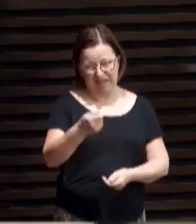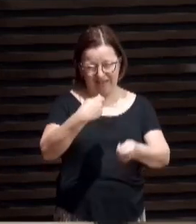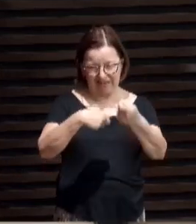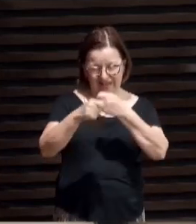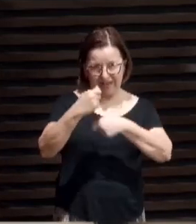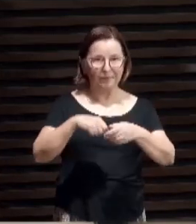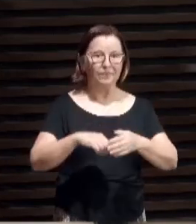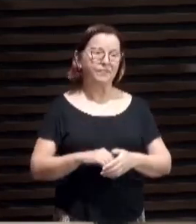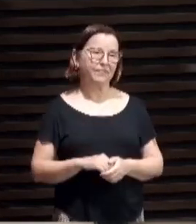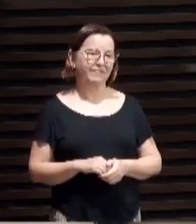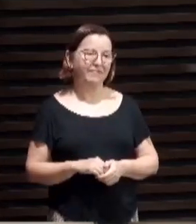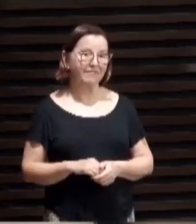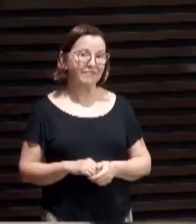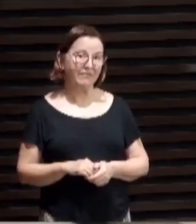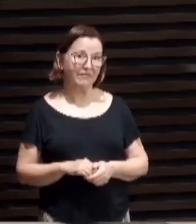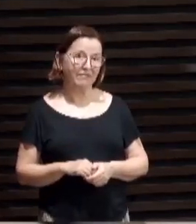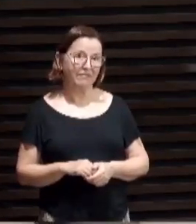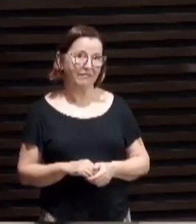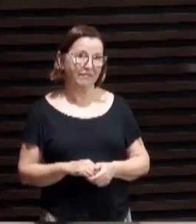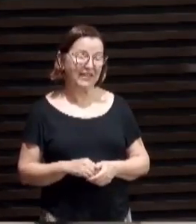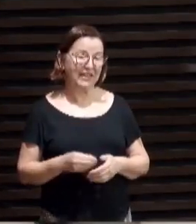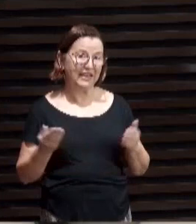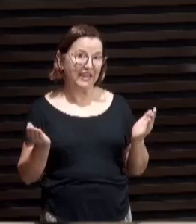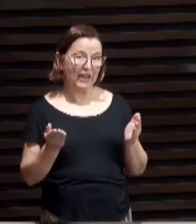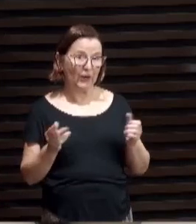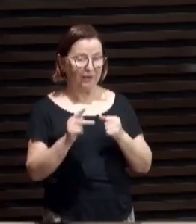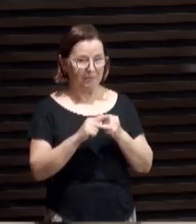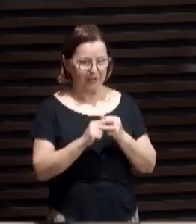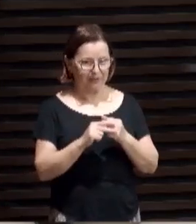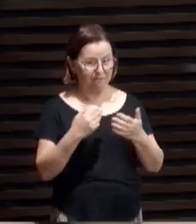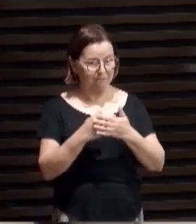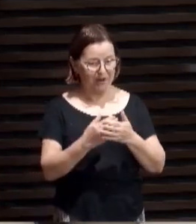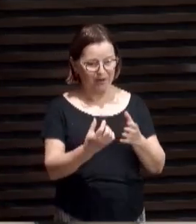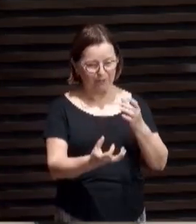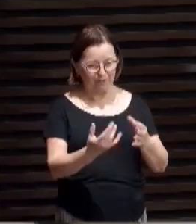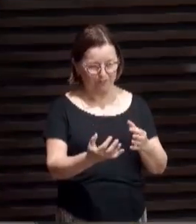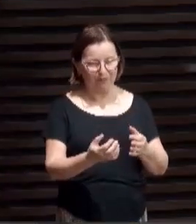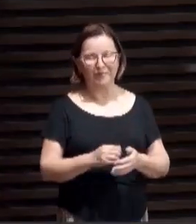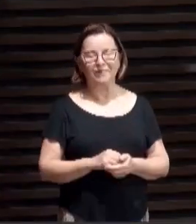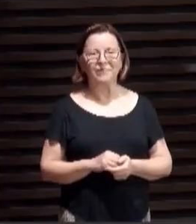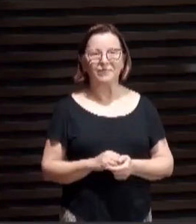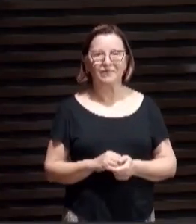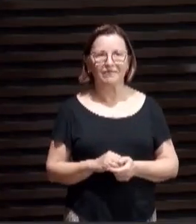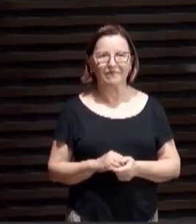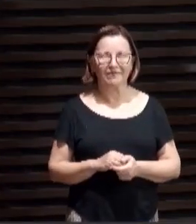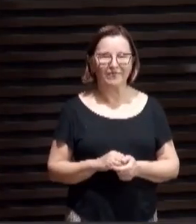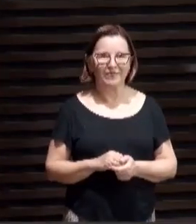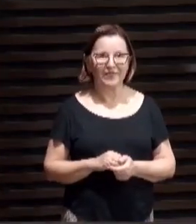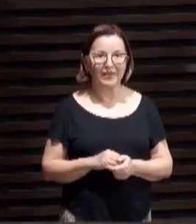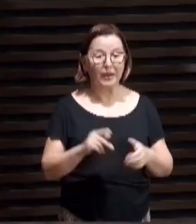Possivelmente. E ele agora estava ali ainda aquentando-se ao fogo. Vamos ler o verso 25. Lá estava